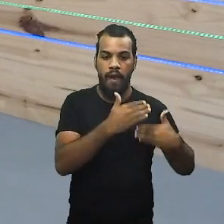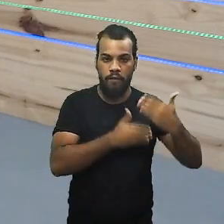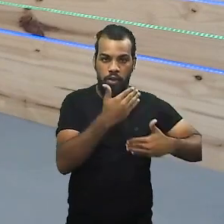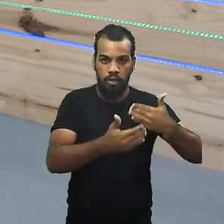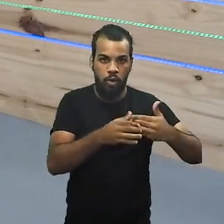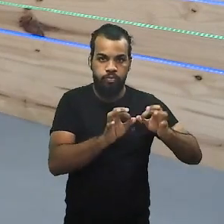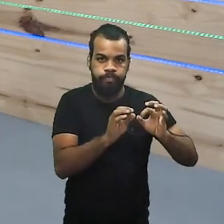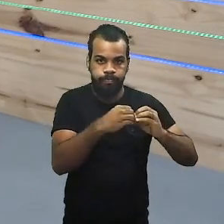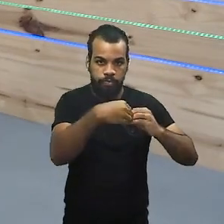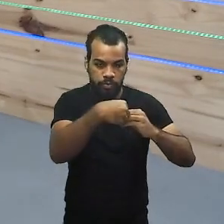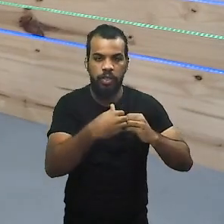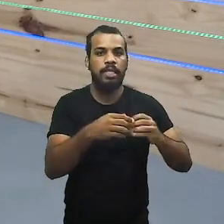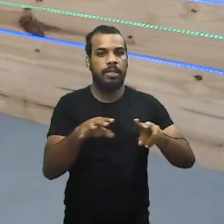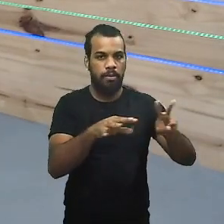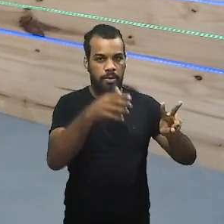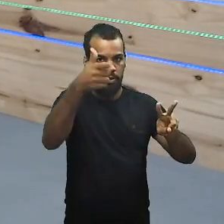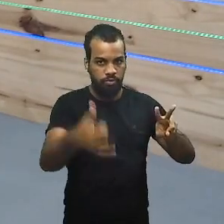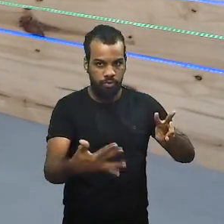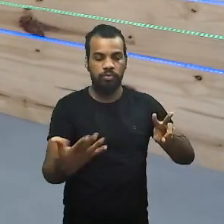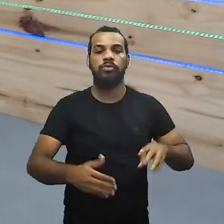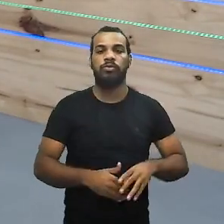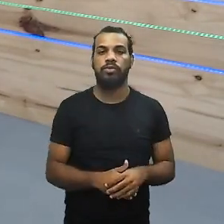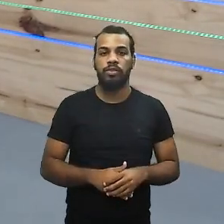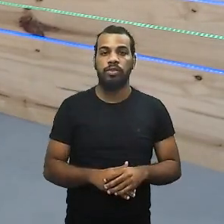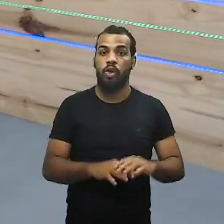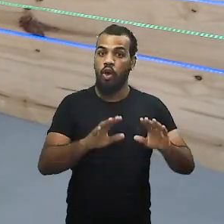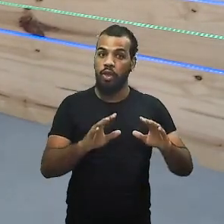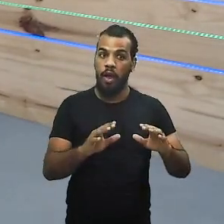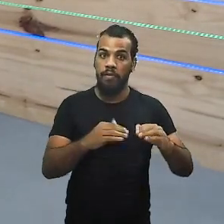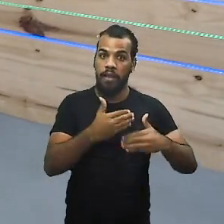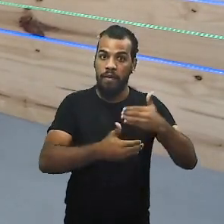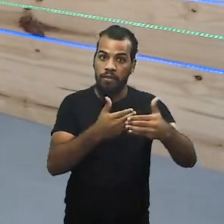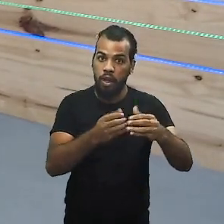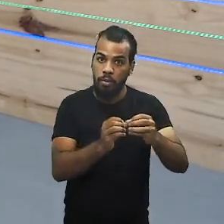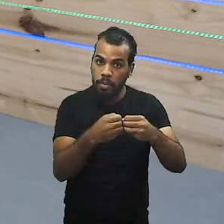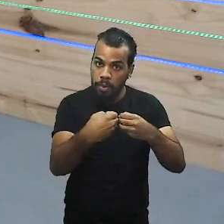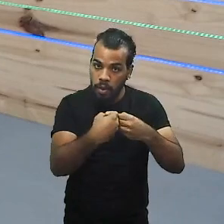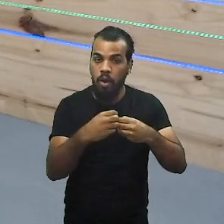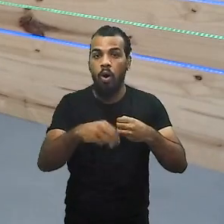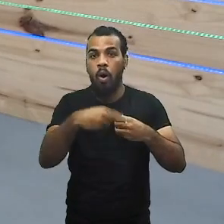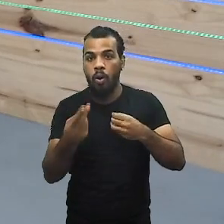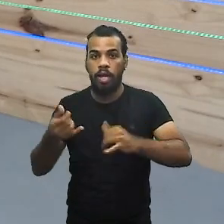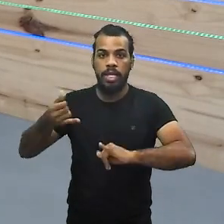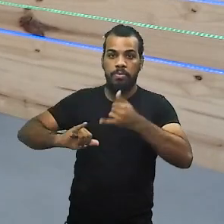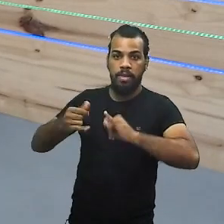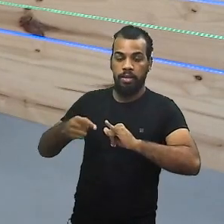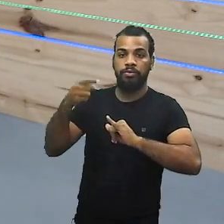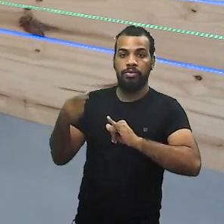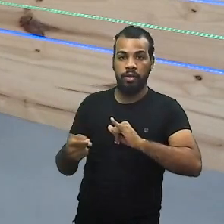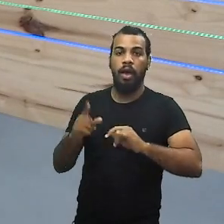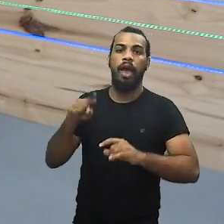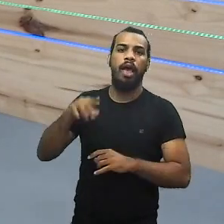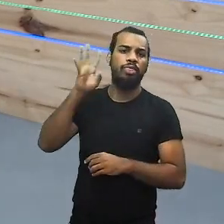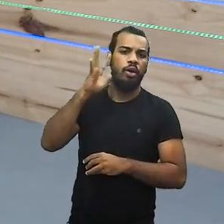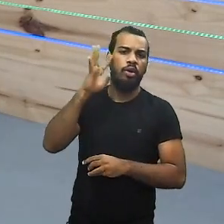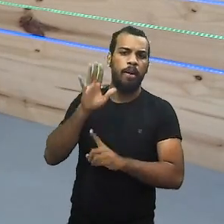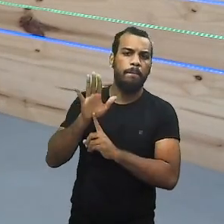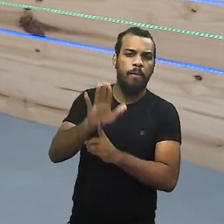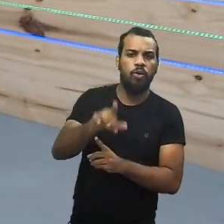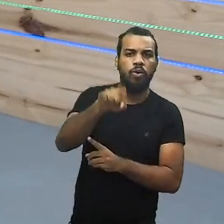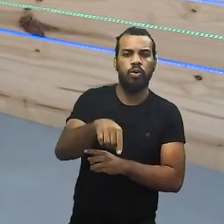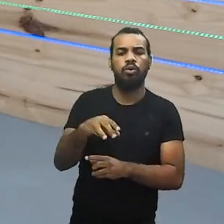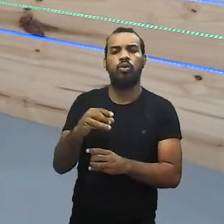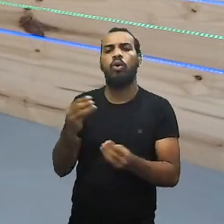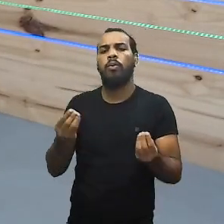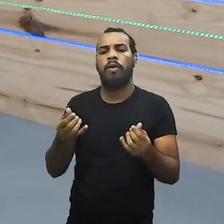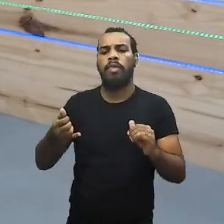molecular. Na semana passada, a gente falou da evolução molecular ou evolução química, que é uma teoria que mostra como é